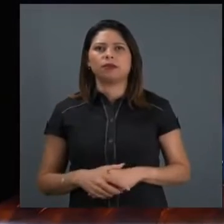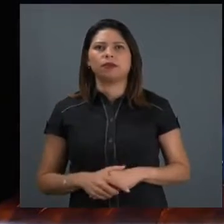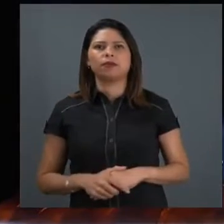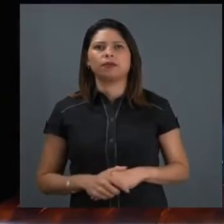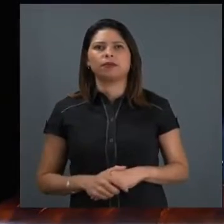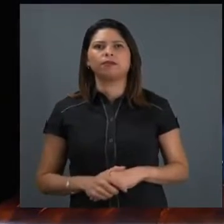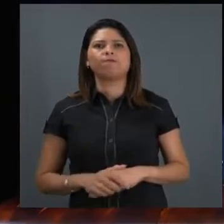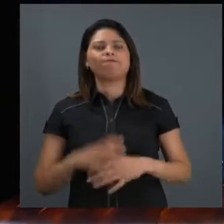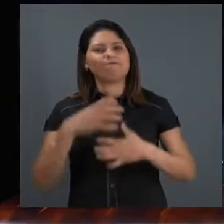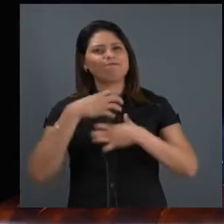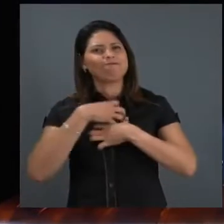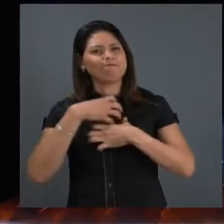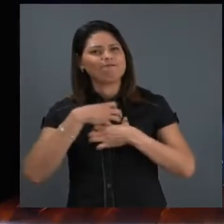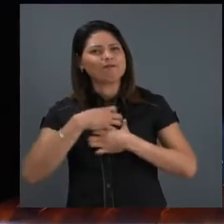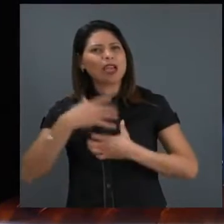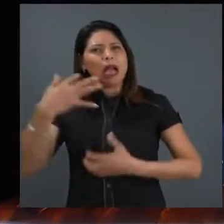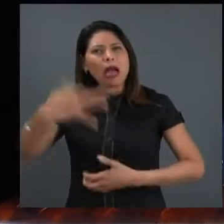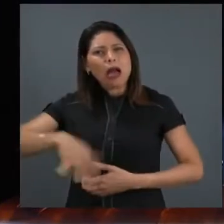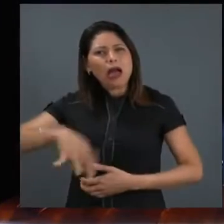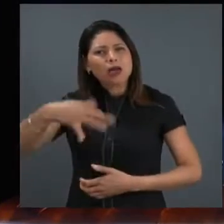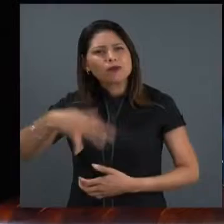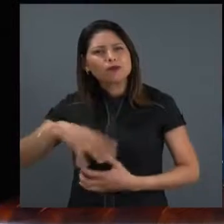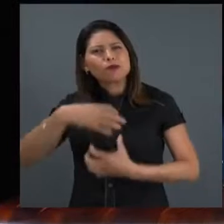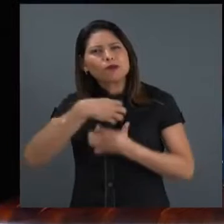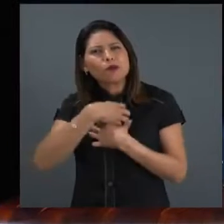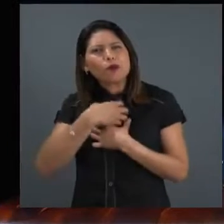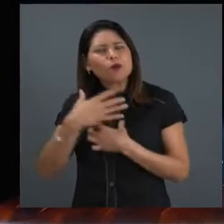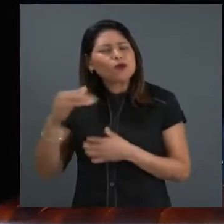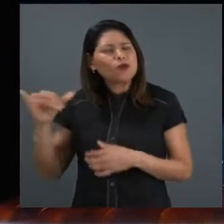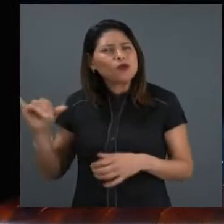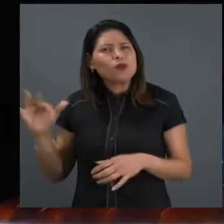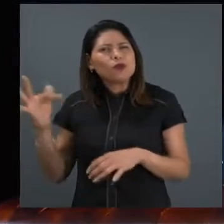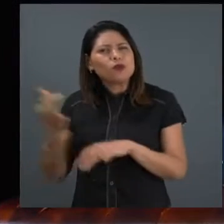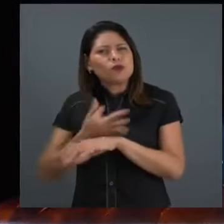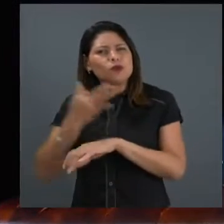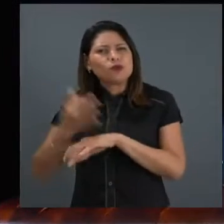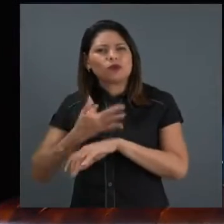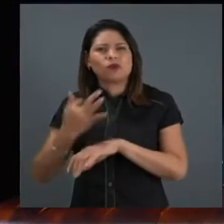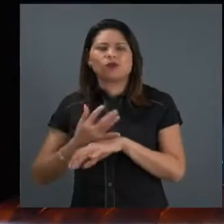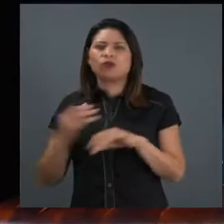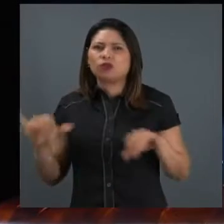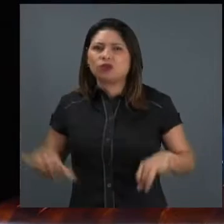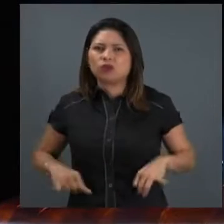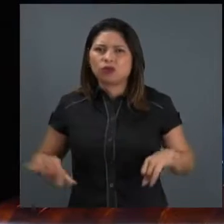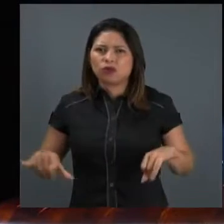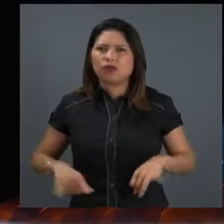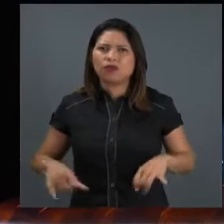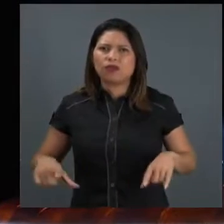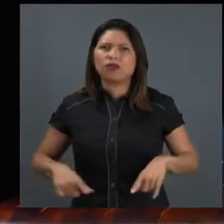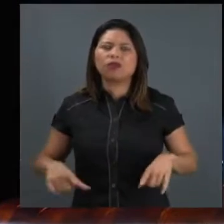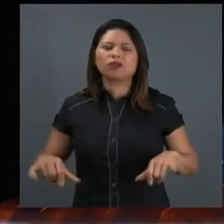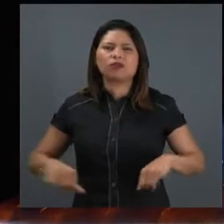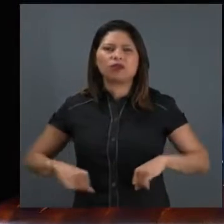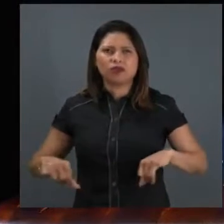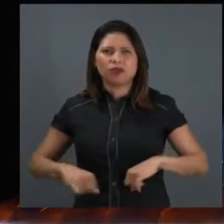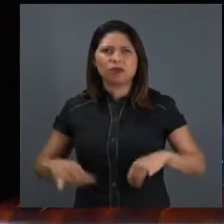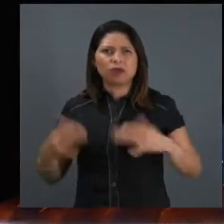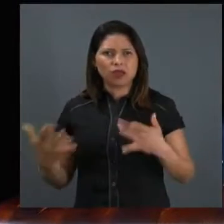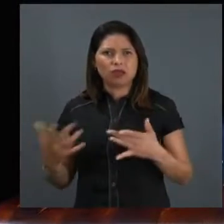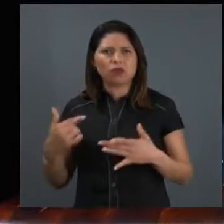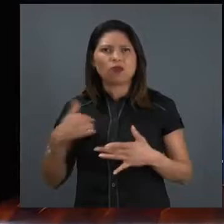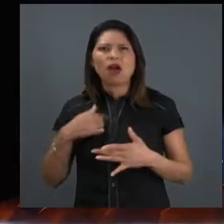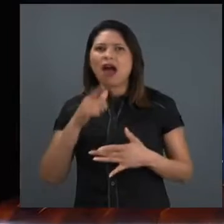a dor que assola o nosso Estado. Eu vim sexta, presidente. Calcula a água subindo e eles me